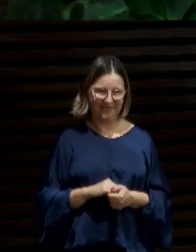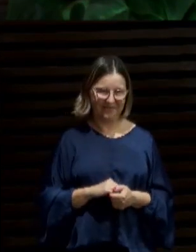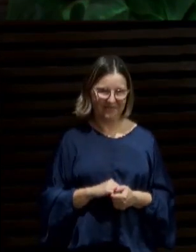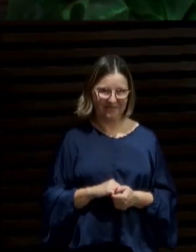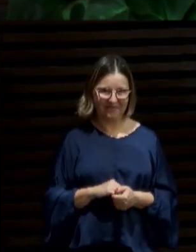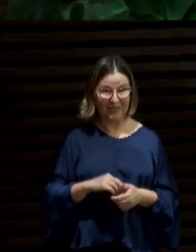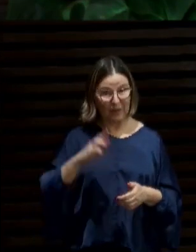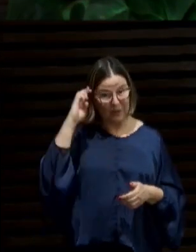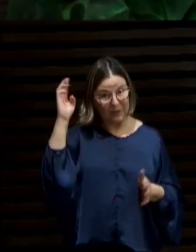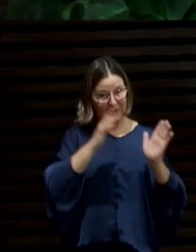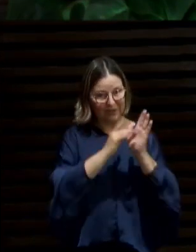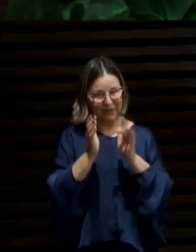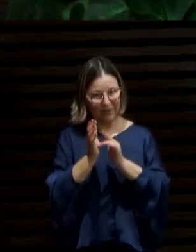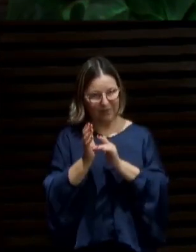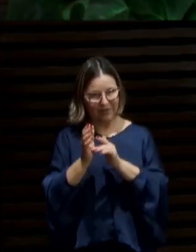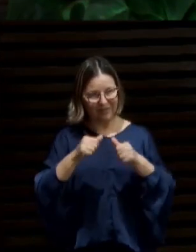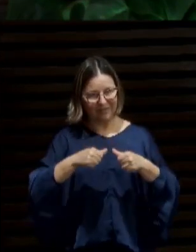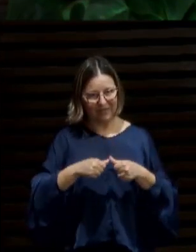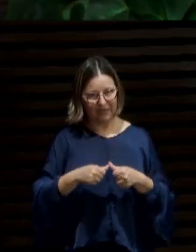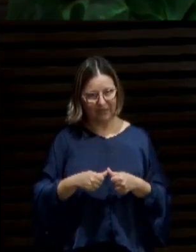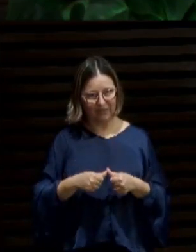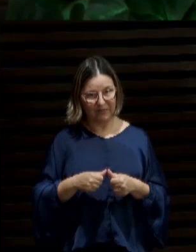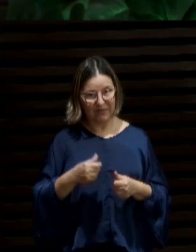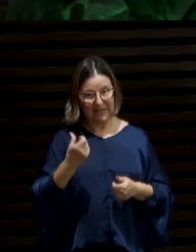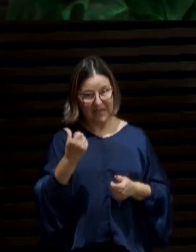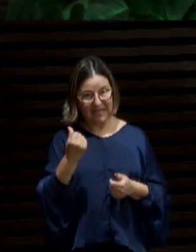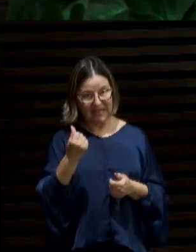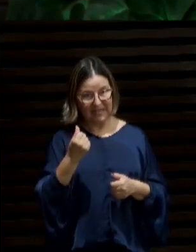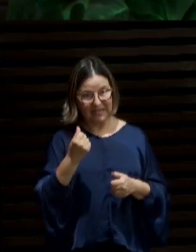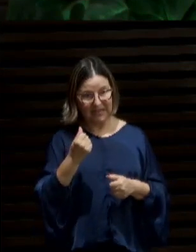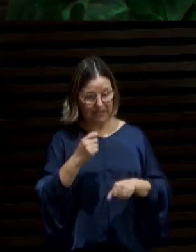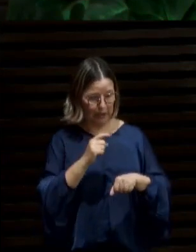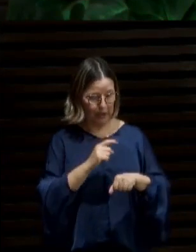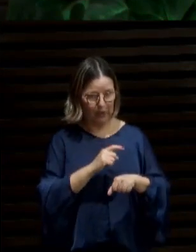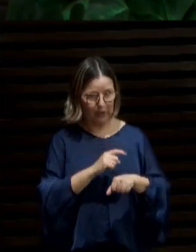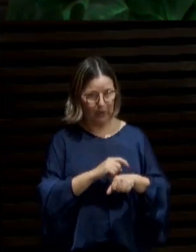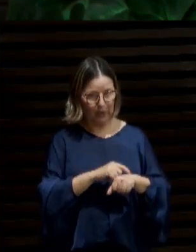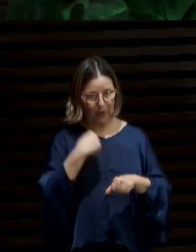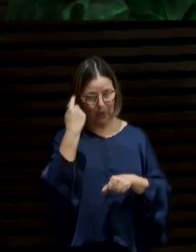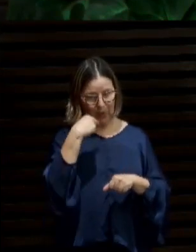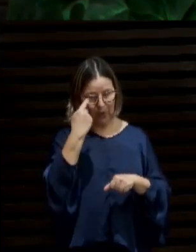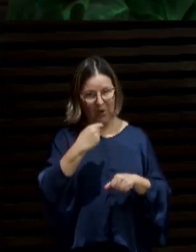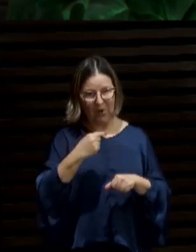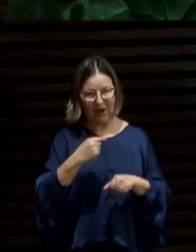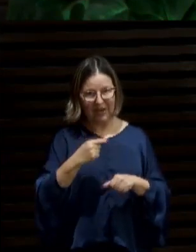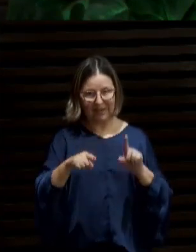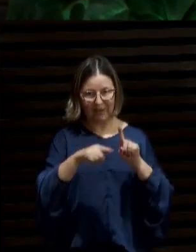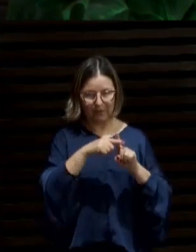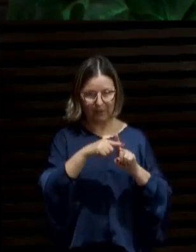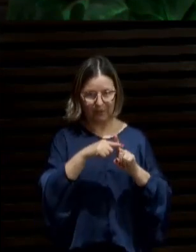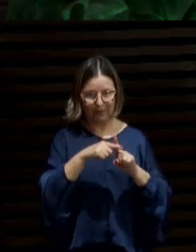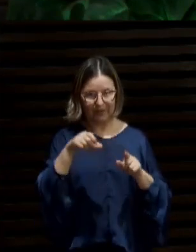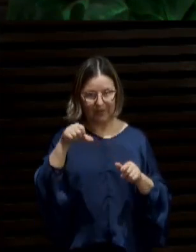O Senhor Jesus ficou 6 horas na cruz, das 9 horas da manhã às